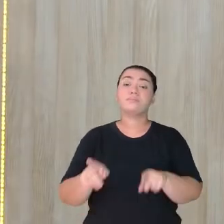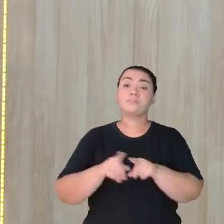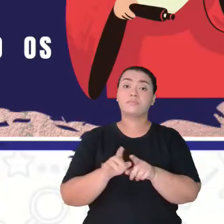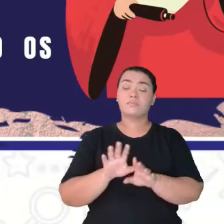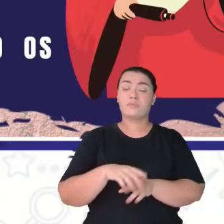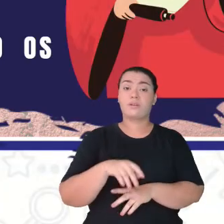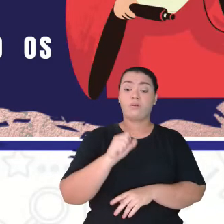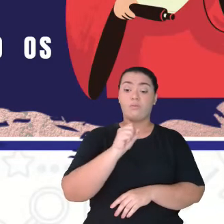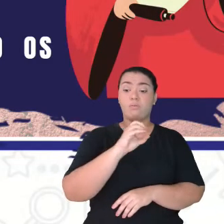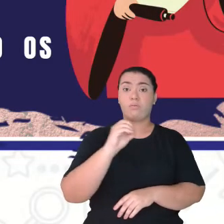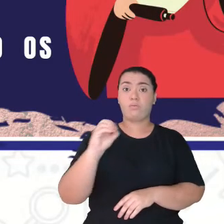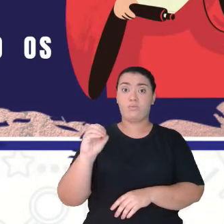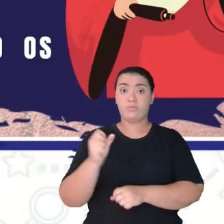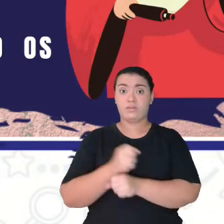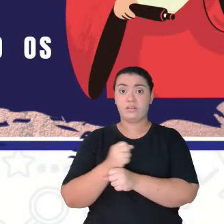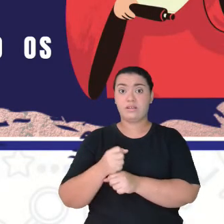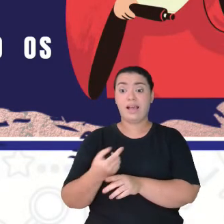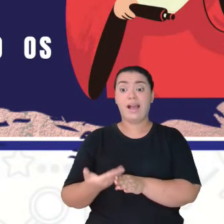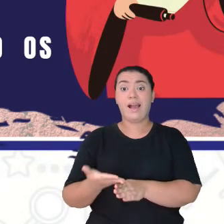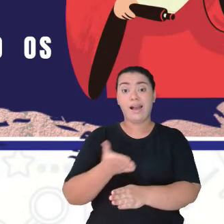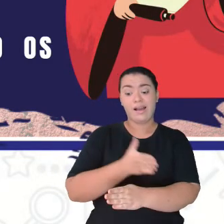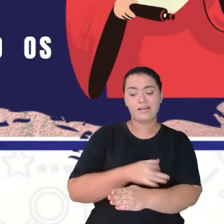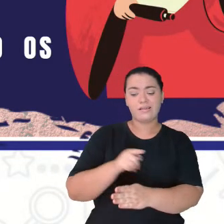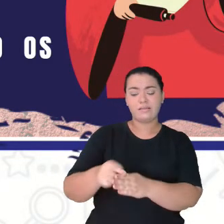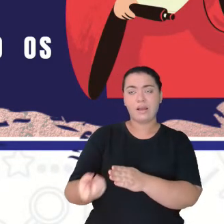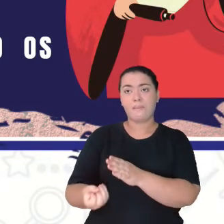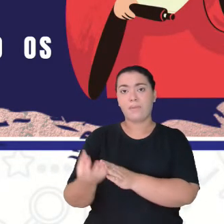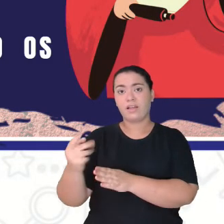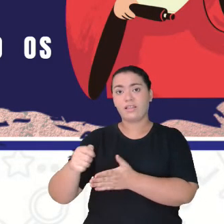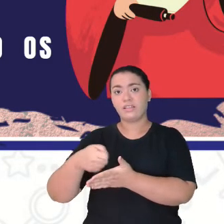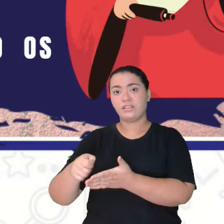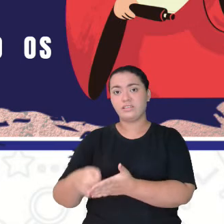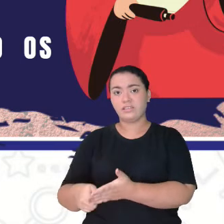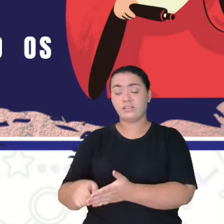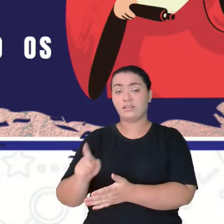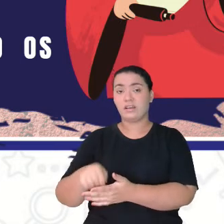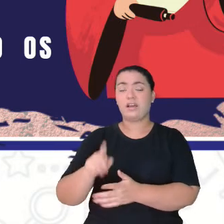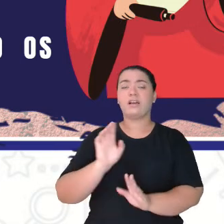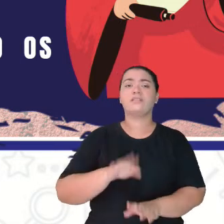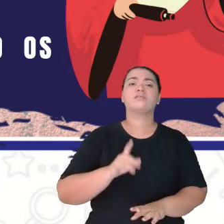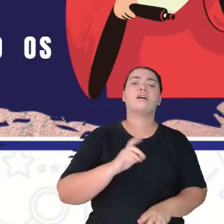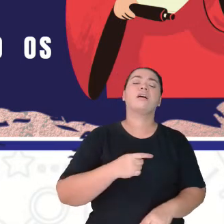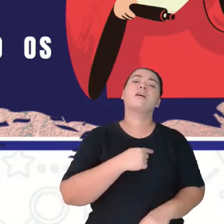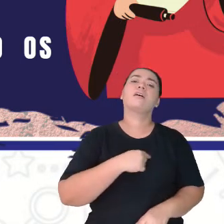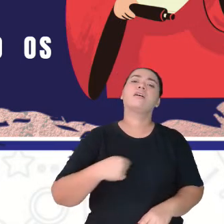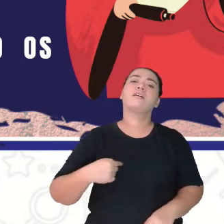800 anos antes da invenção da escrita, os chineses já esculpiam um texto, né, num